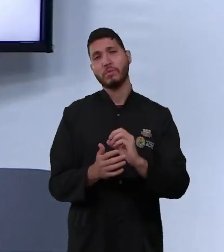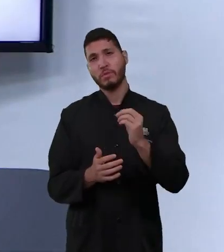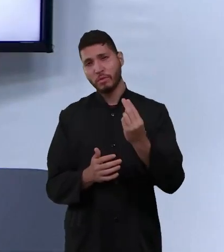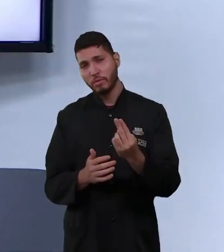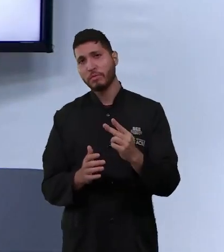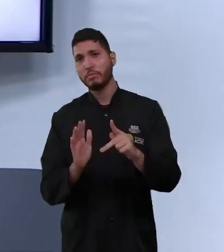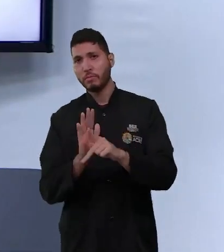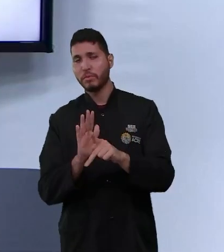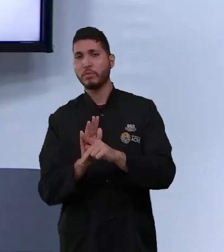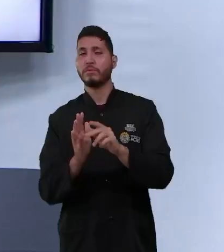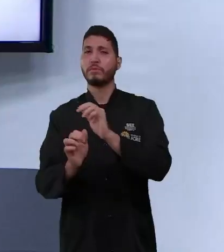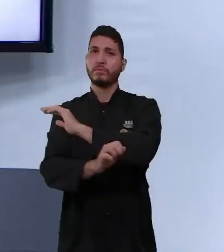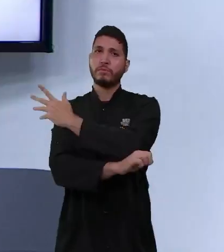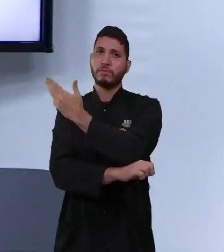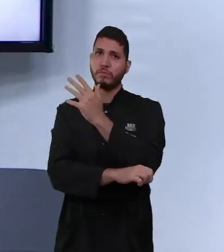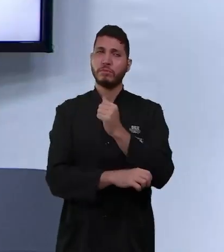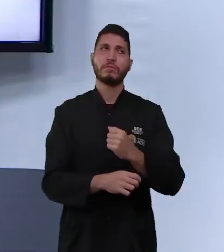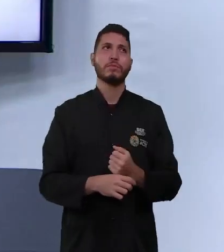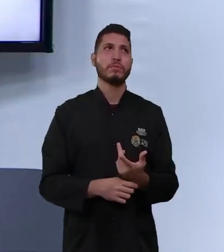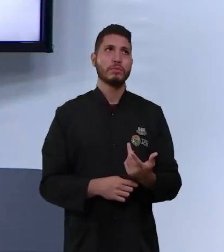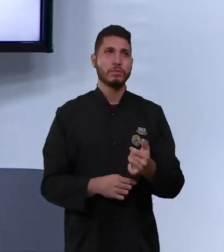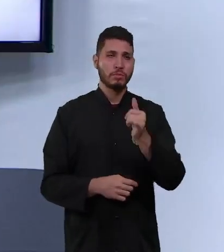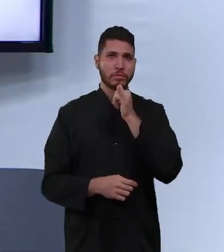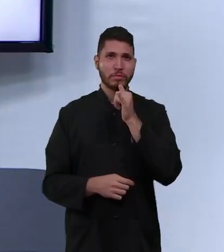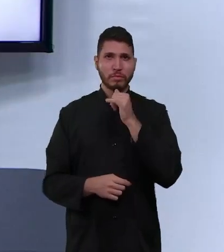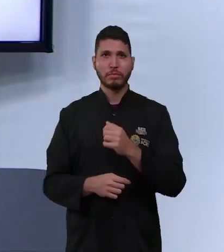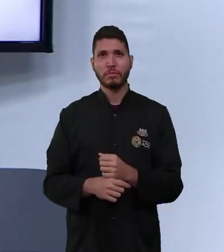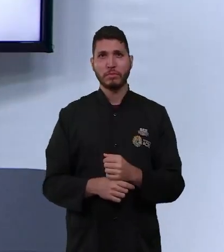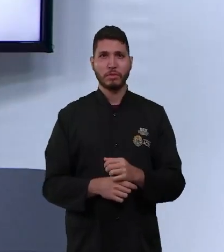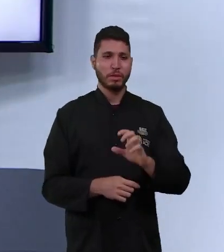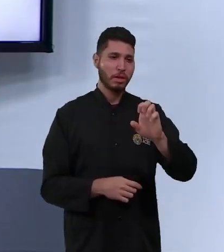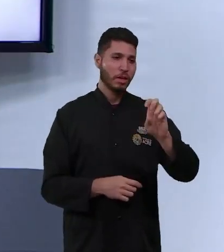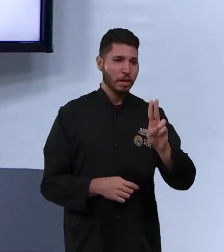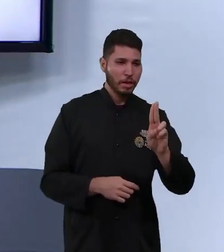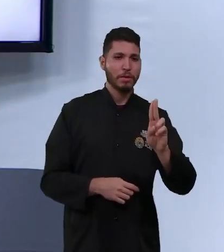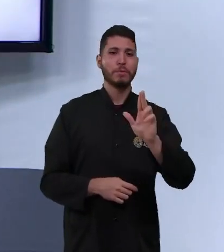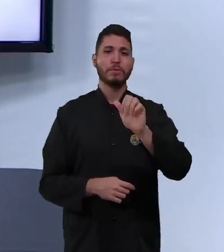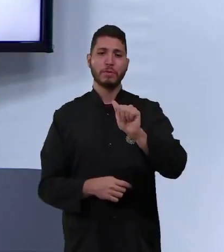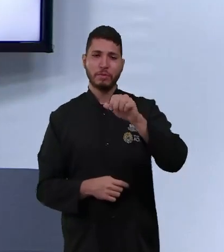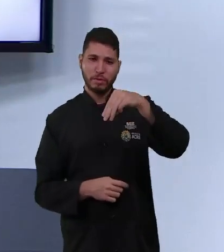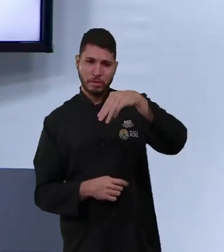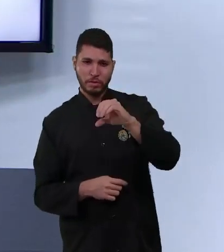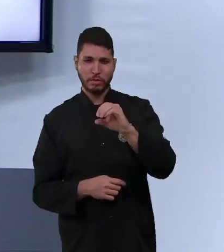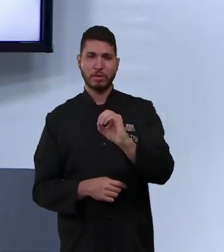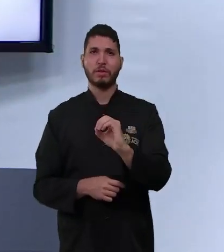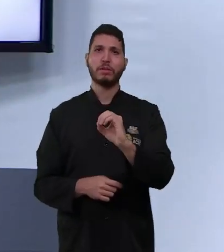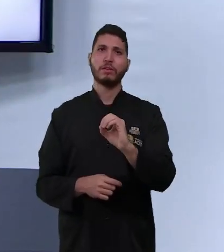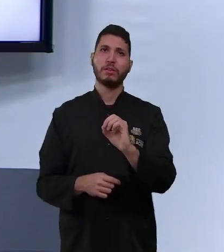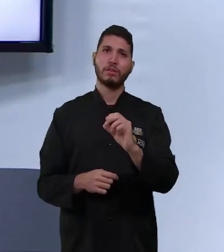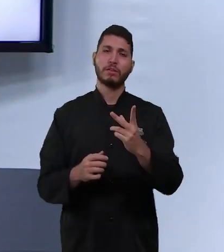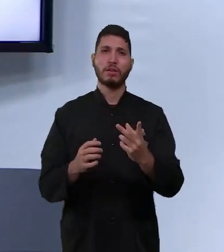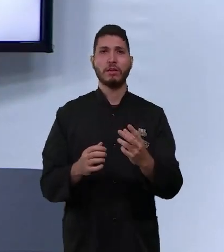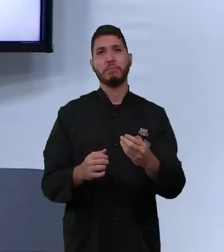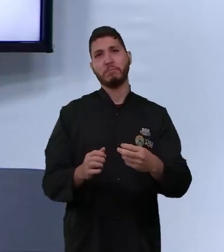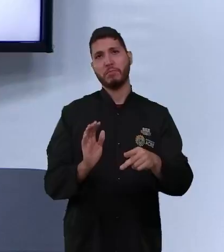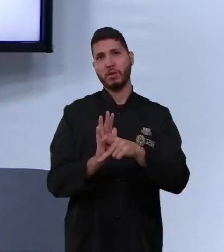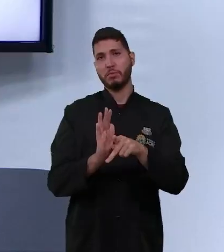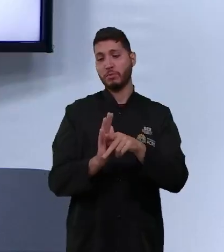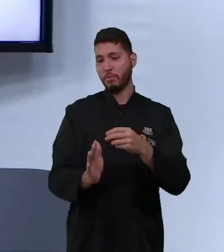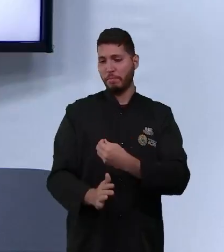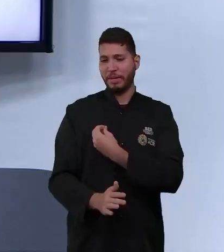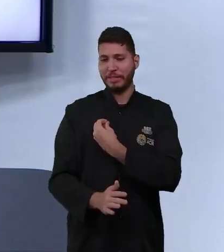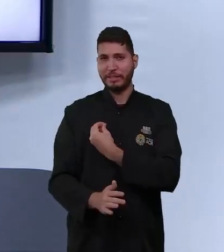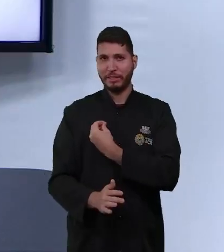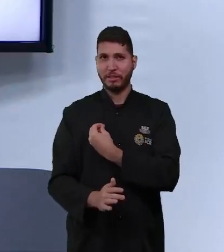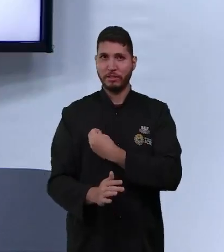natureza. Eu amo. Isso é a conjugação do verbo amar no presente.